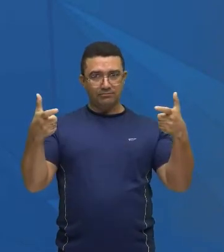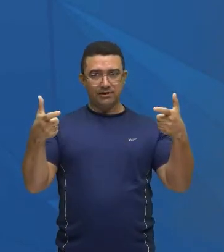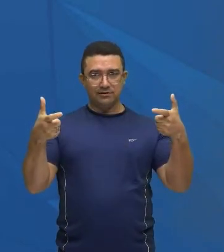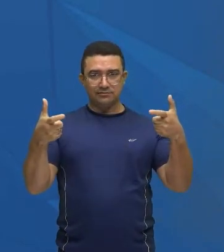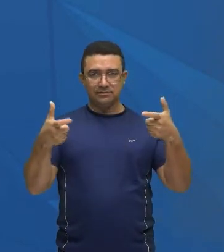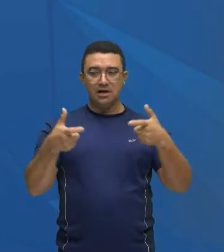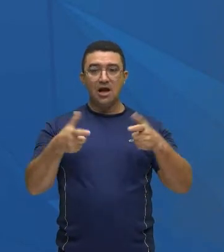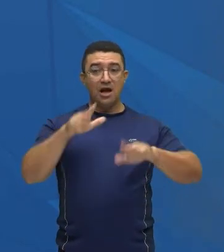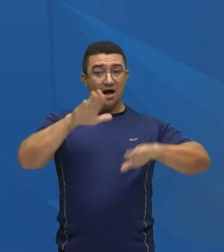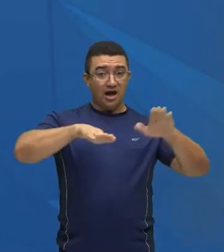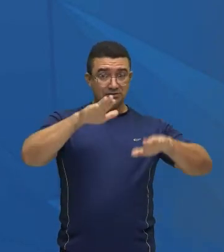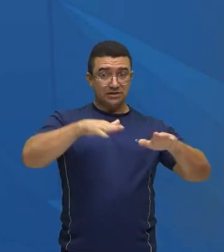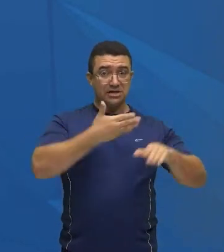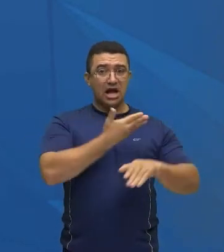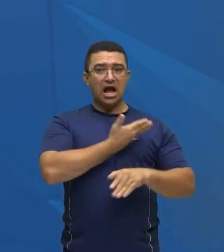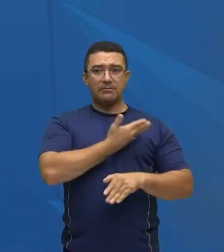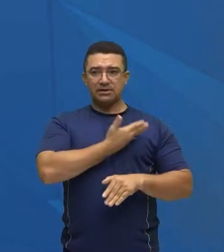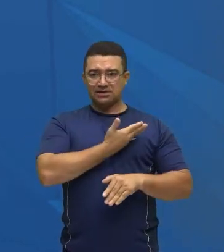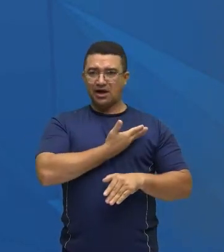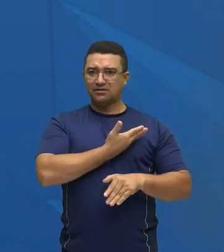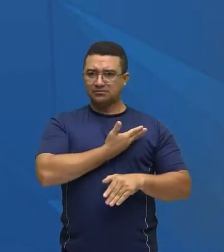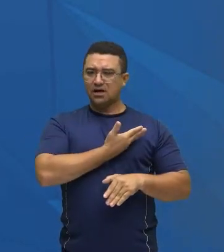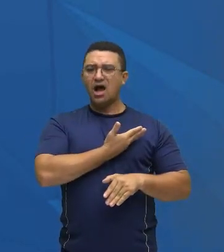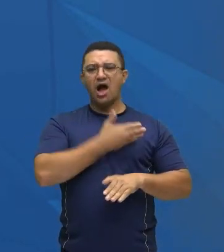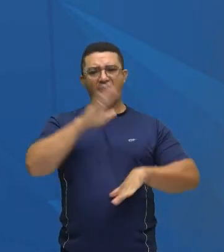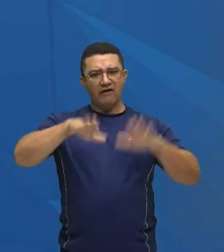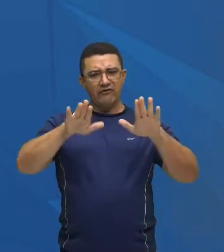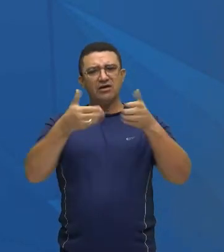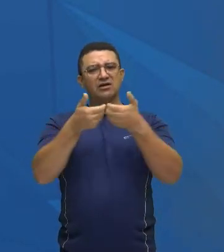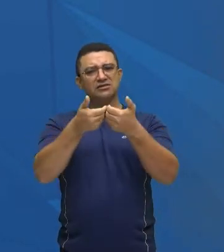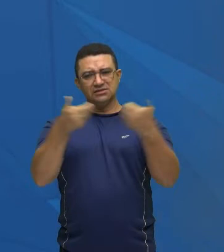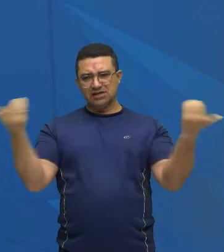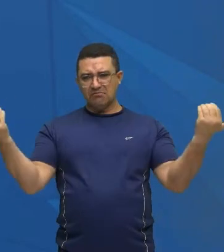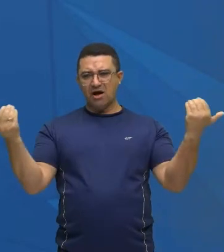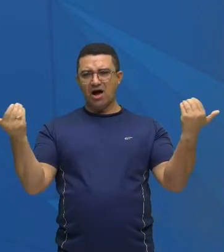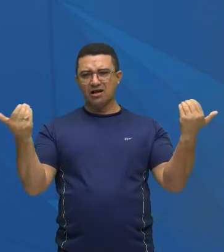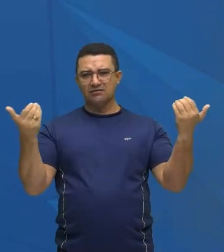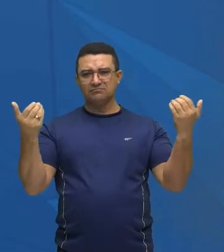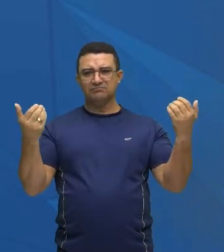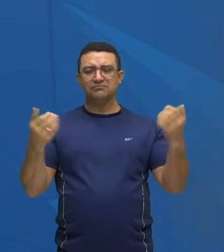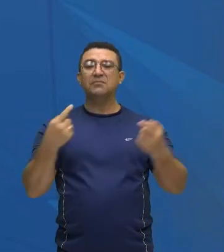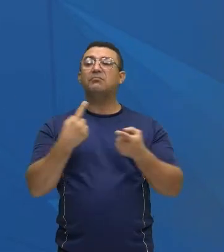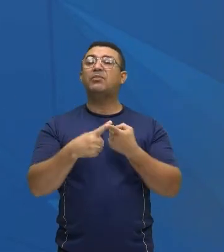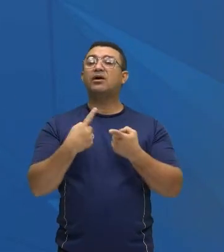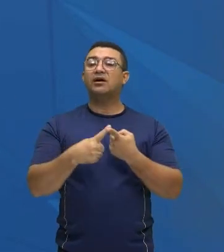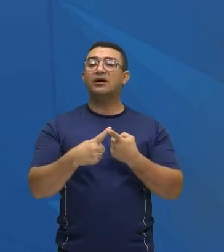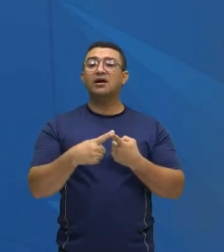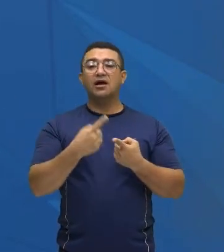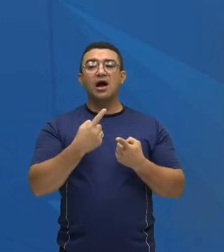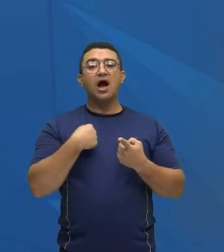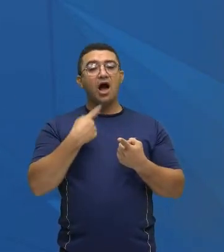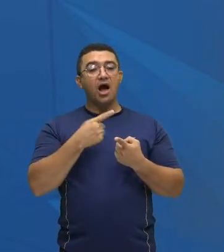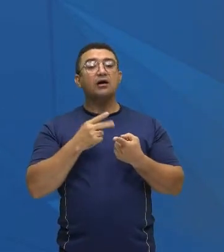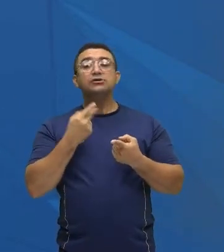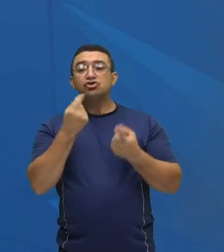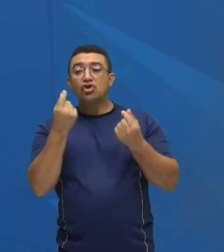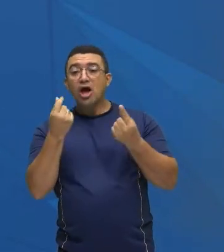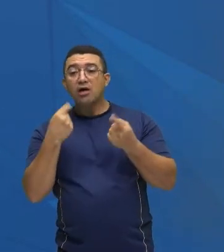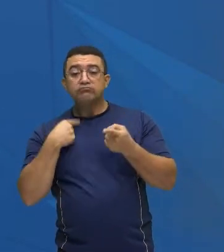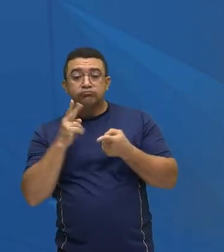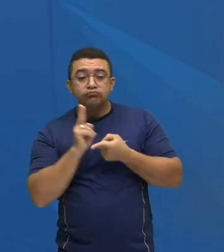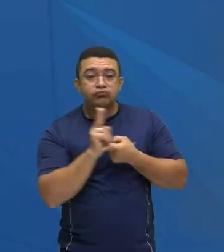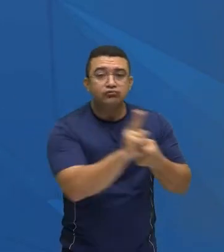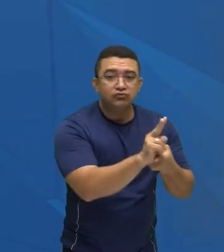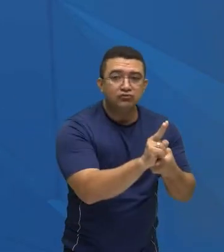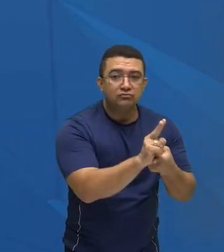muitas amizades mesmo podem se romper por meio, né, de negócios que foram ali envolvidos na amizade e que de repente